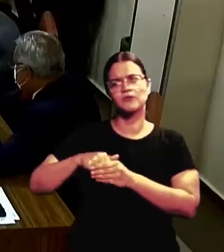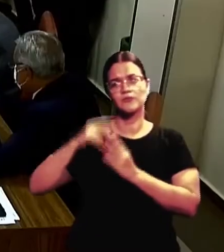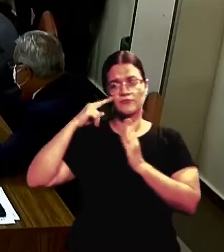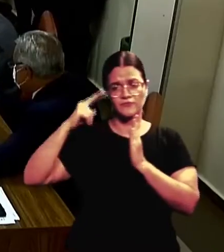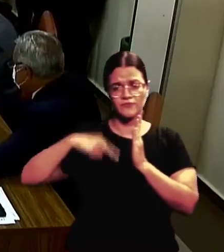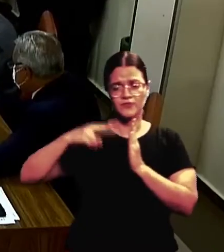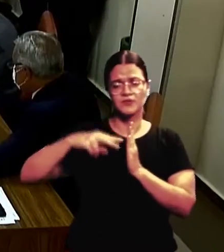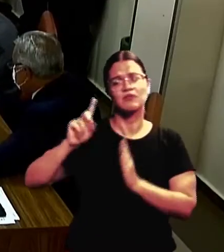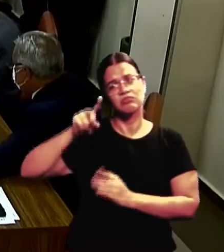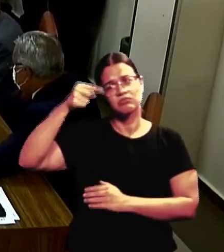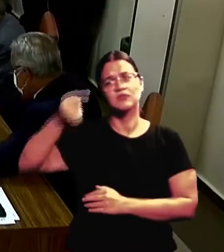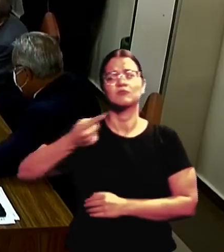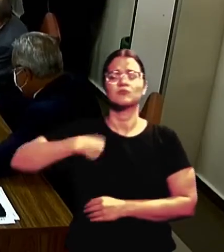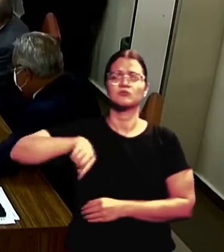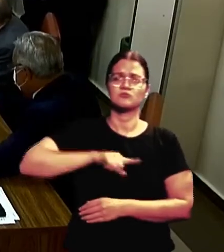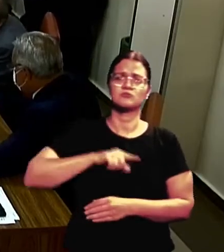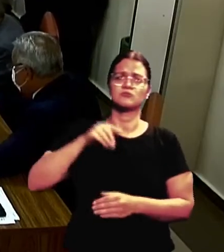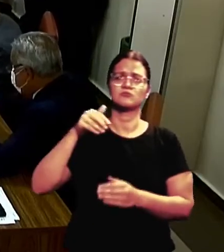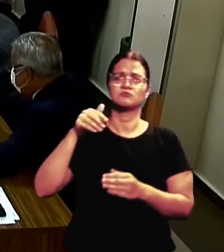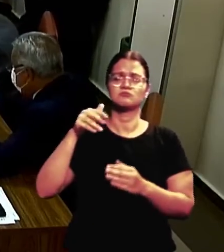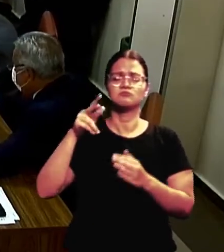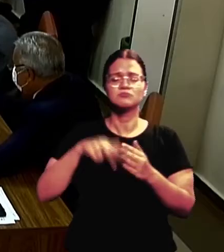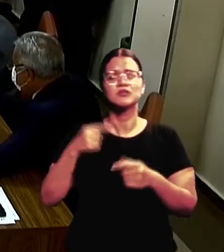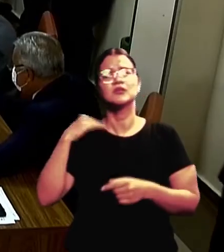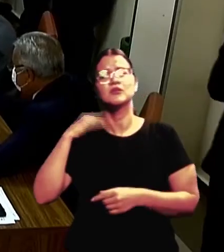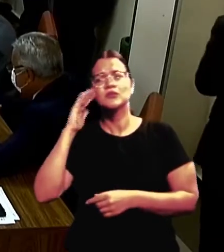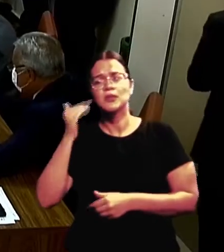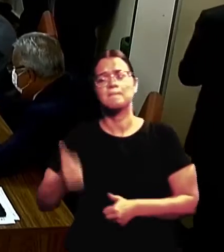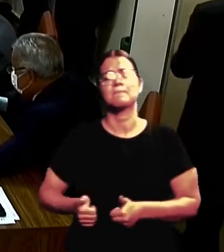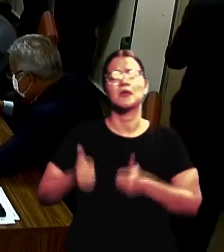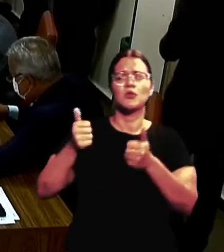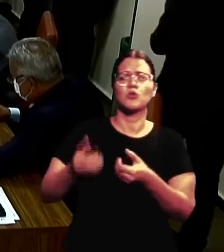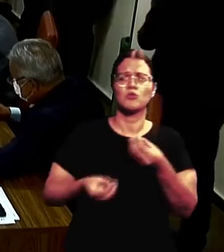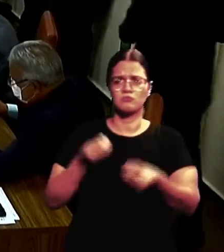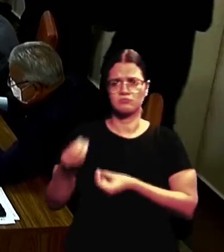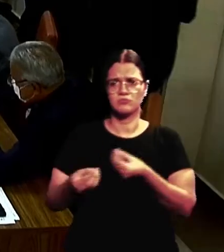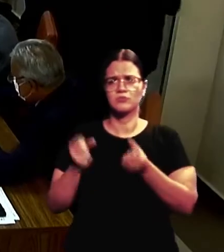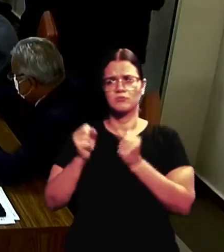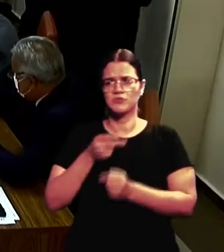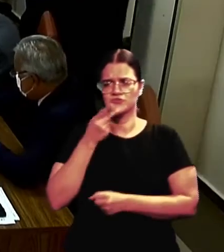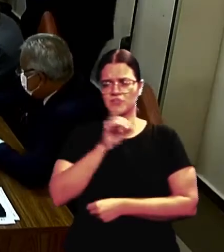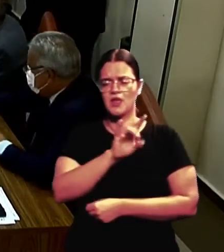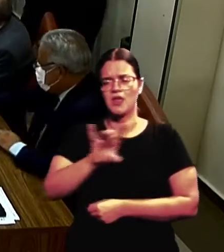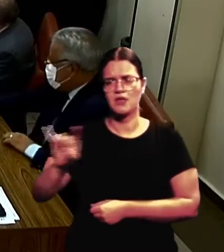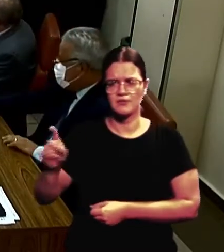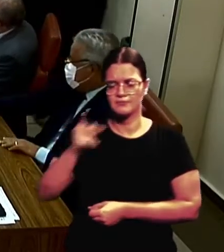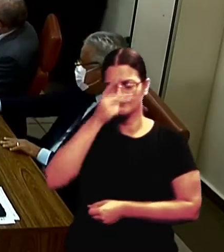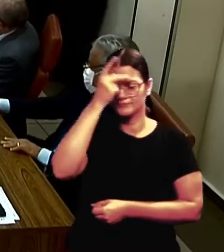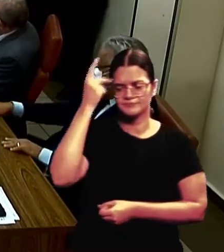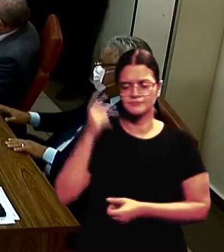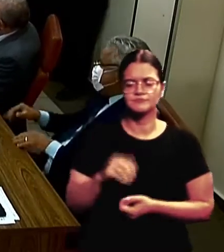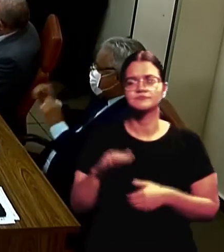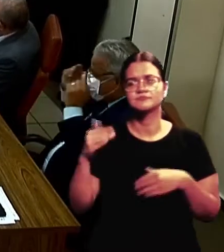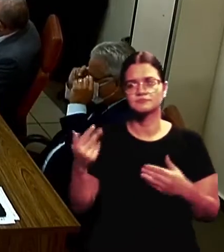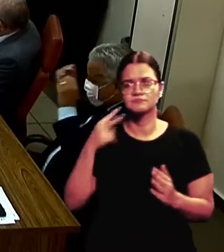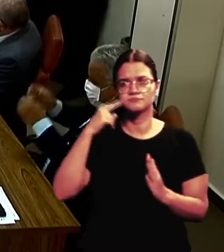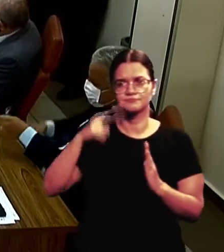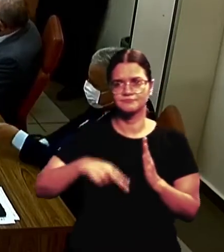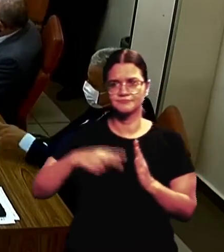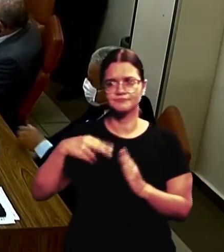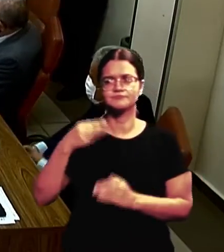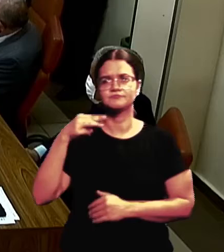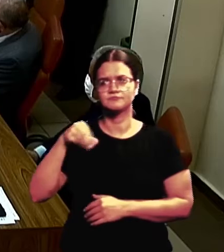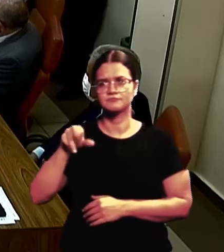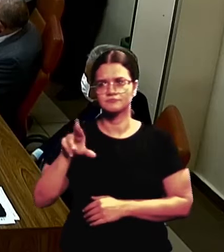pedido de vista e posteriormente eu vou dar... Estamos aqui para ajudar, viu? É só para entender melhor o projeto. Eu vou dar a palavra para todos aqueles que solicitaram. Portanto, pedido de